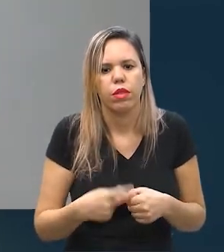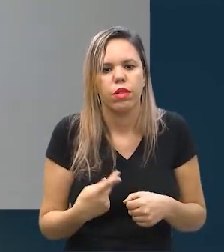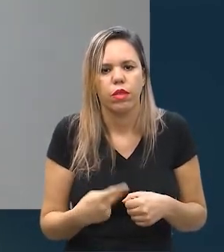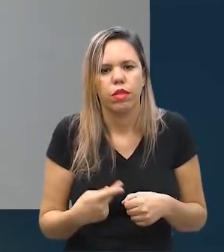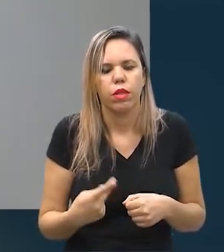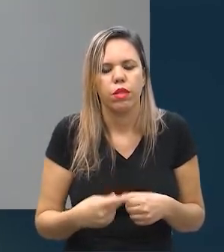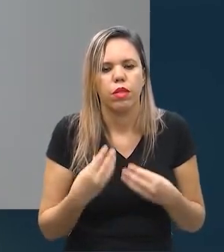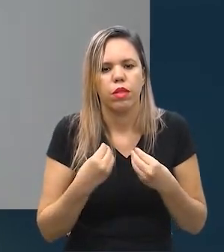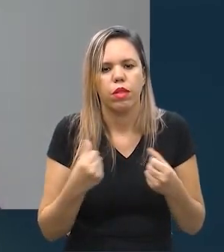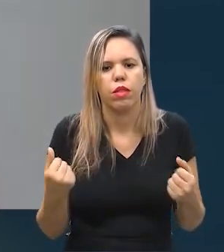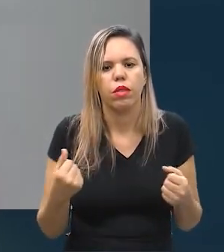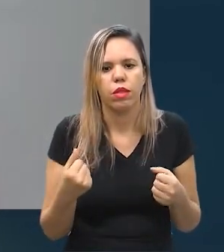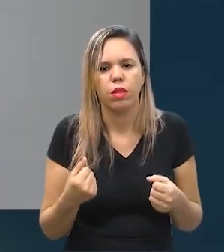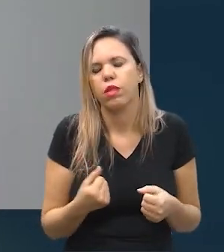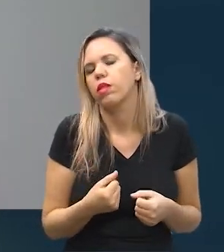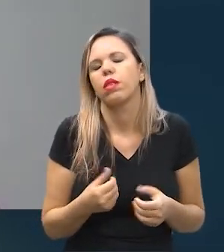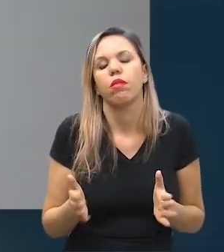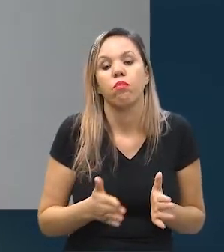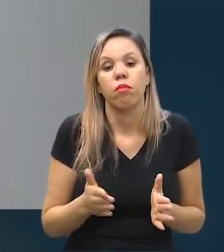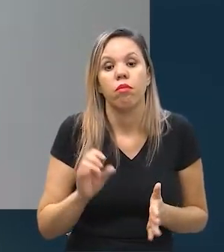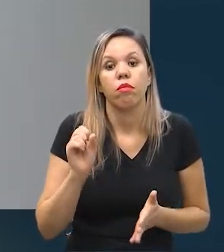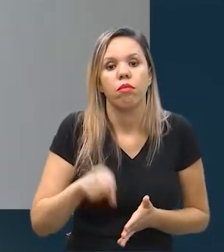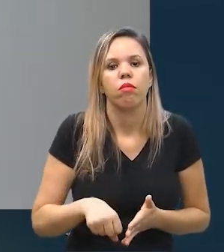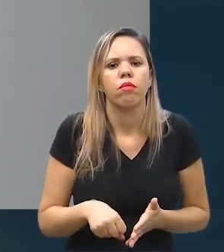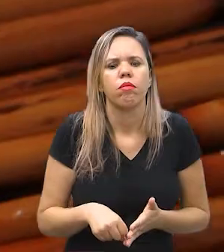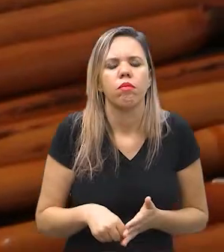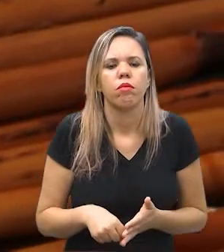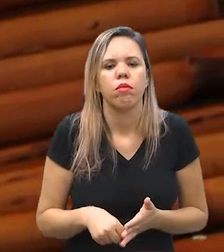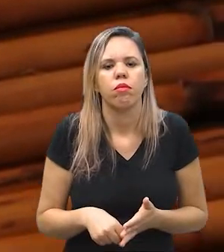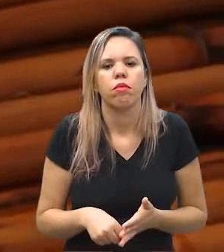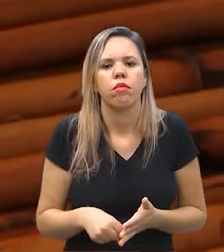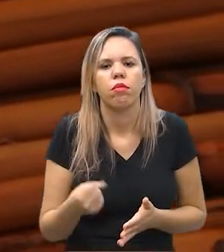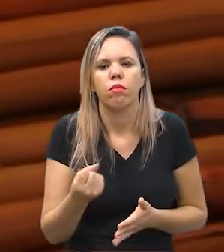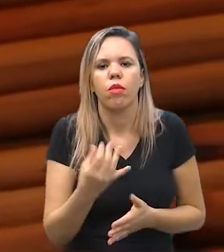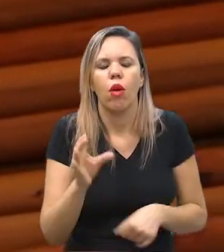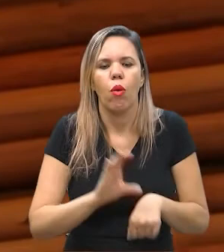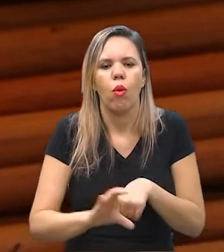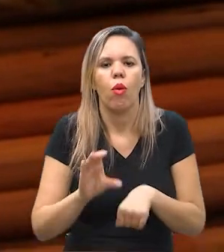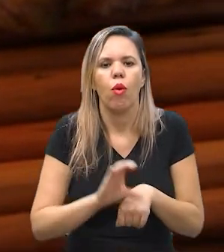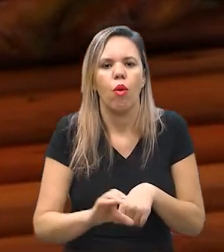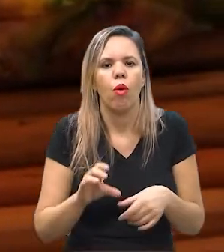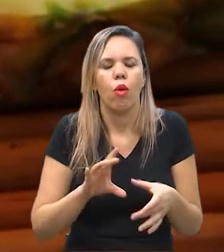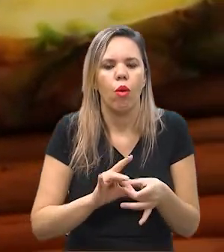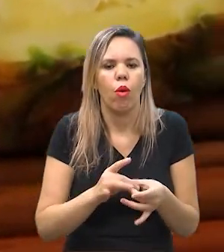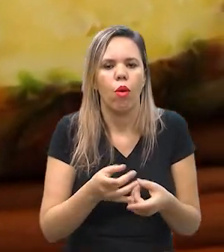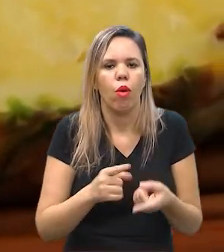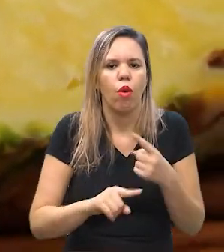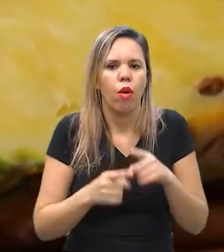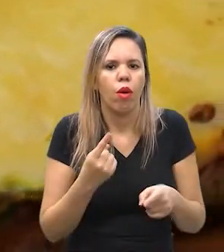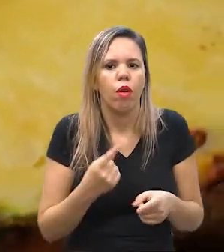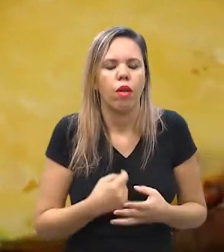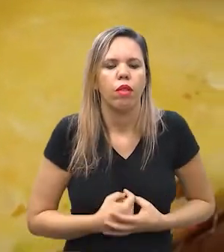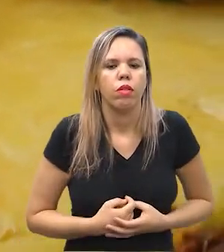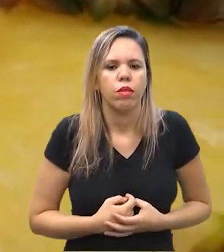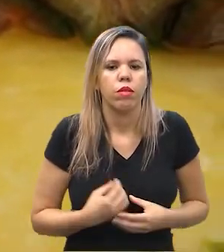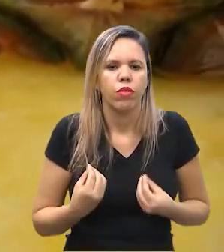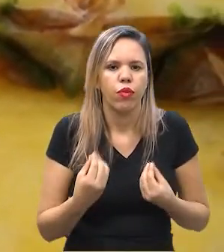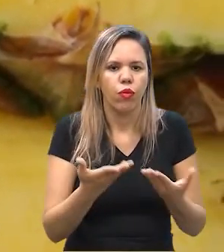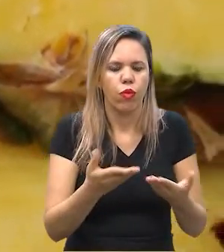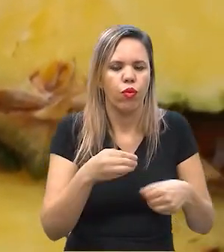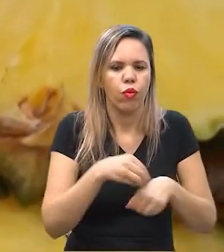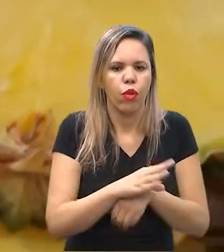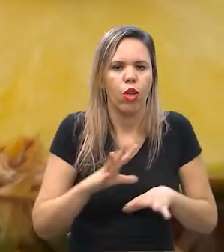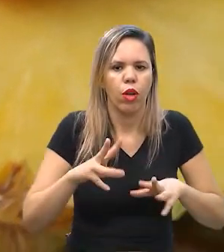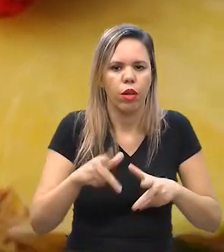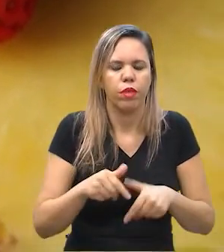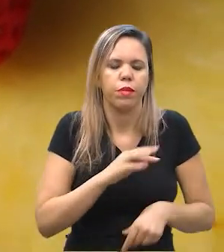produtos artesanais, verticalizar a produção. Sim, nós estamos com alguns cursos em parceria também, fornecendo, né,